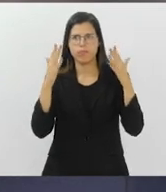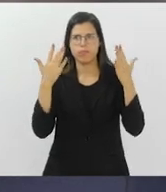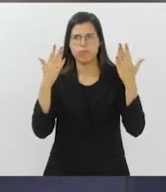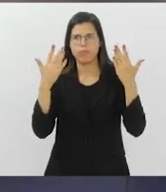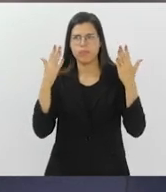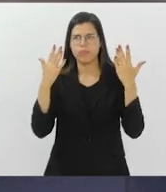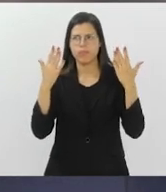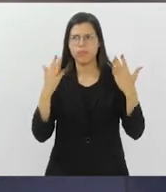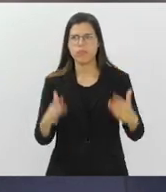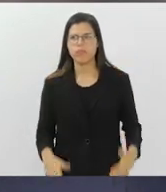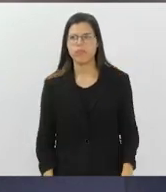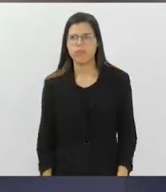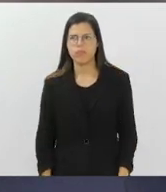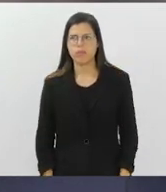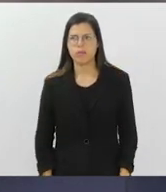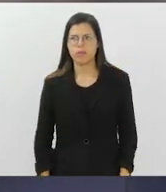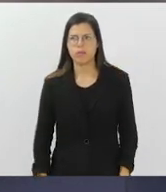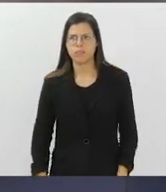É isso aí.